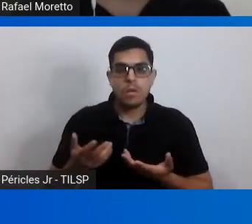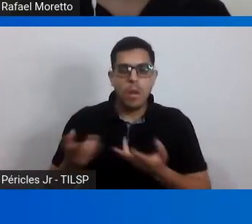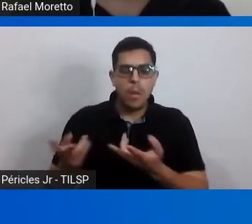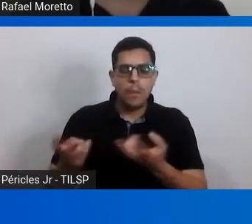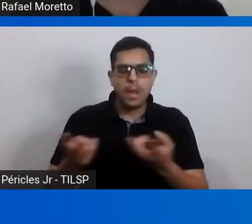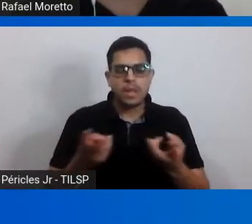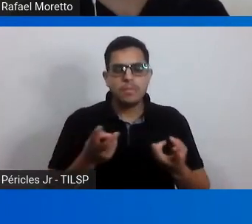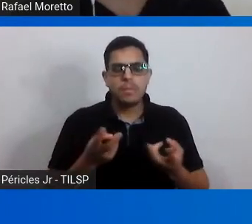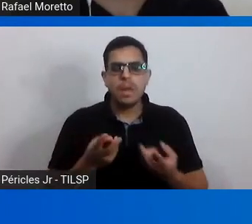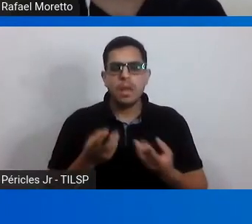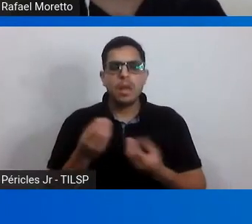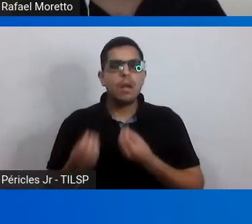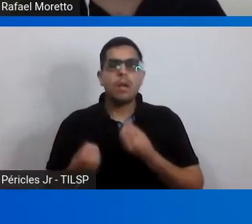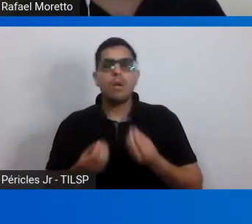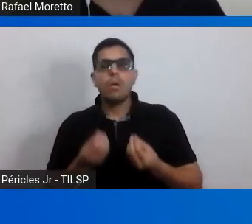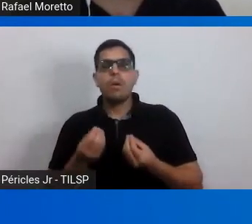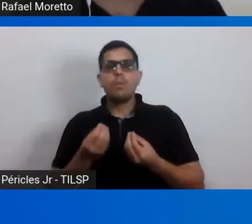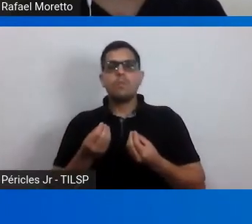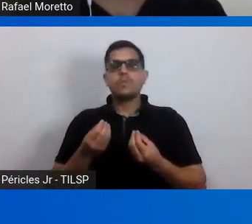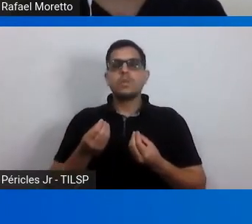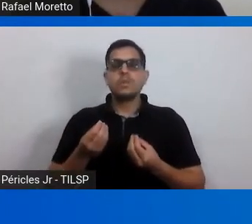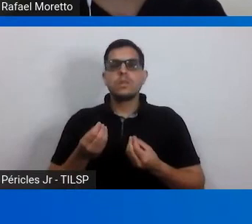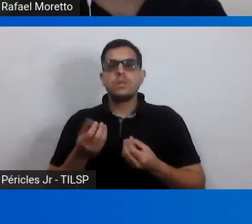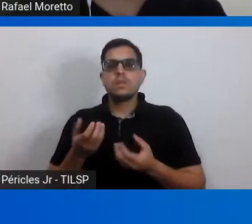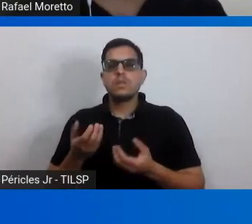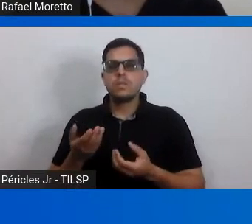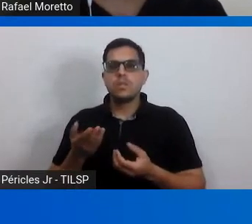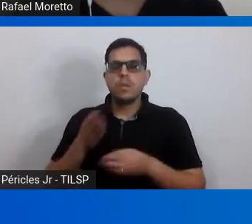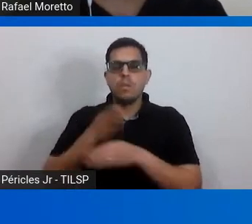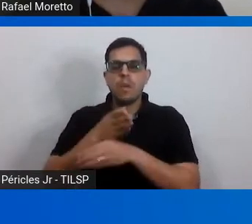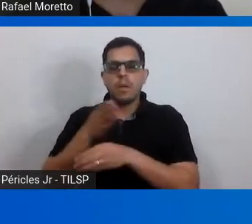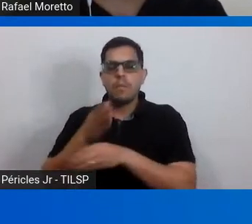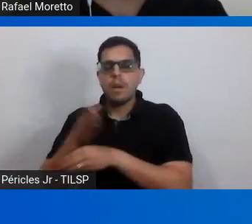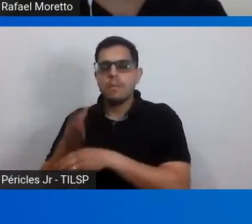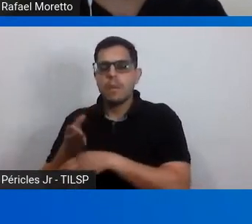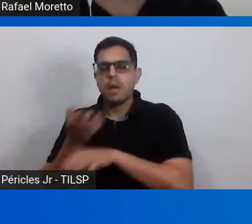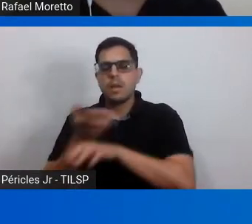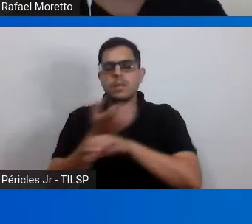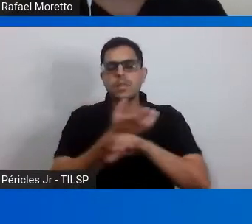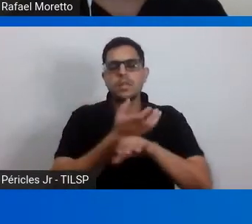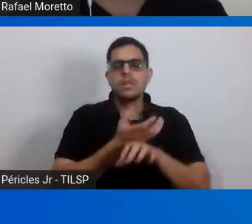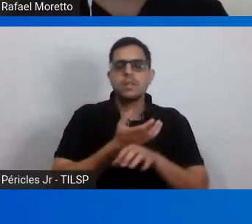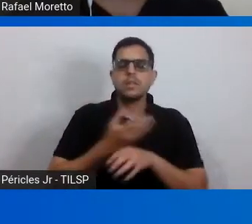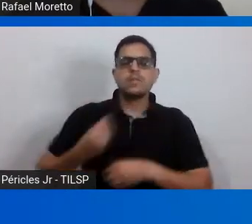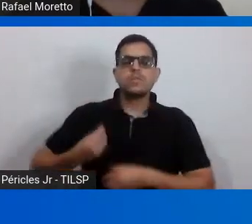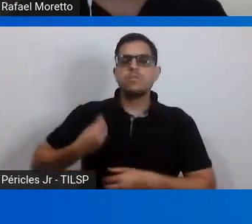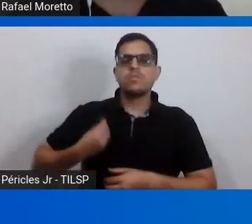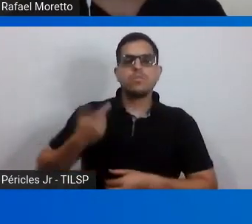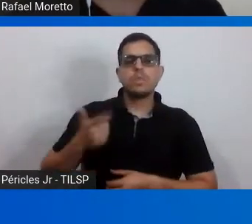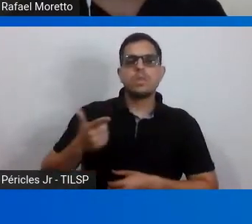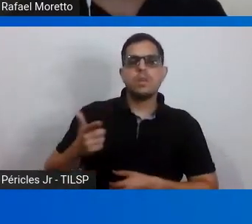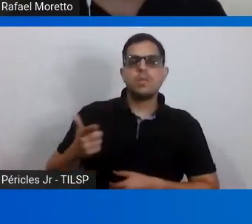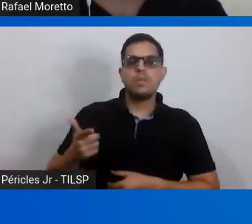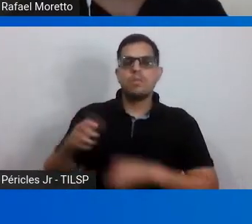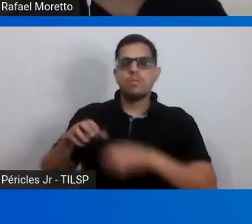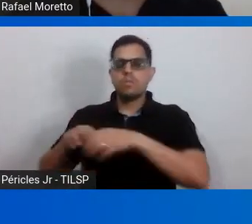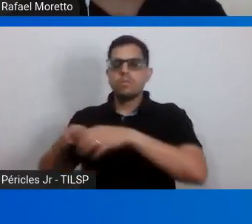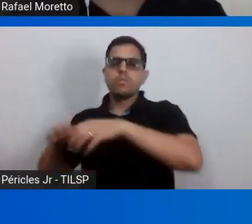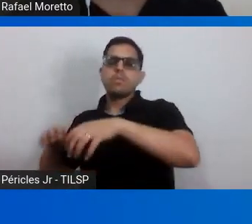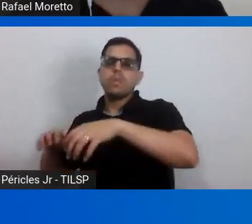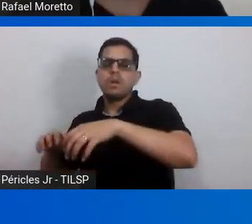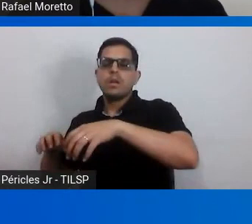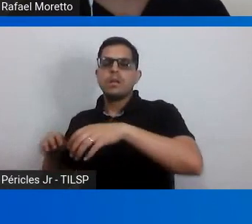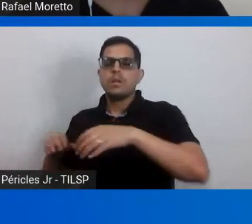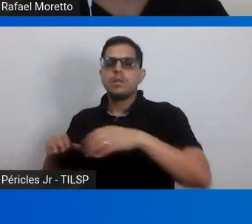conseguiu incremento de disciplinas não presenciais em cursos presenciais na faixa de até